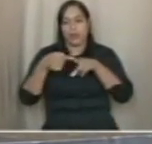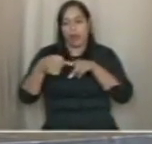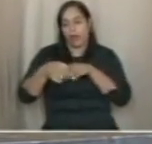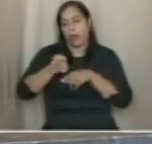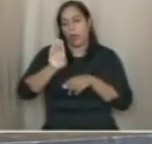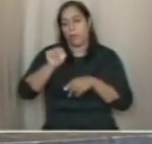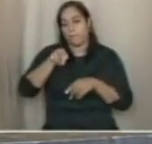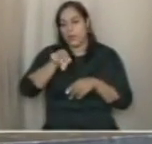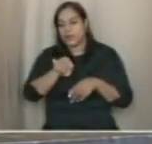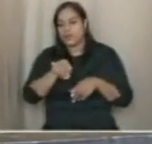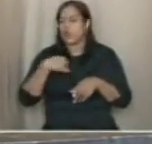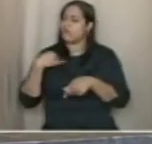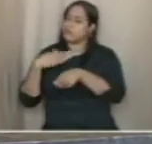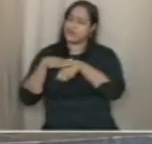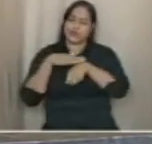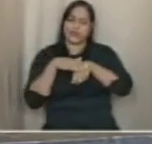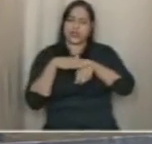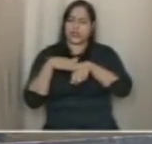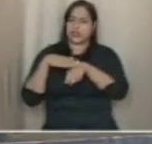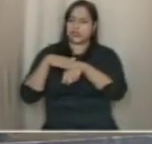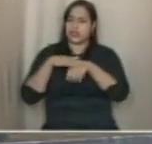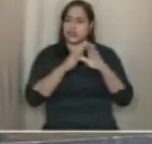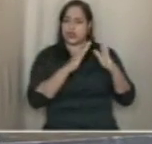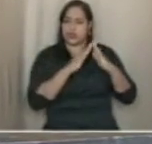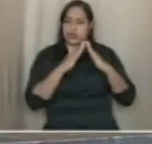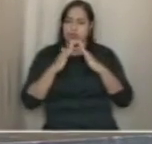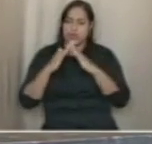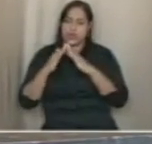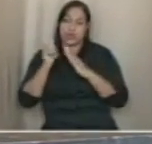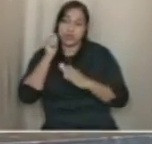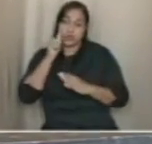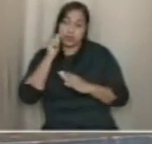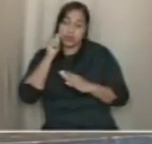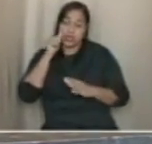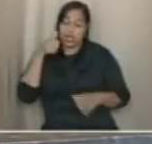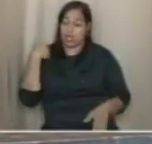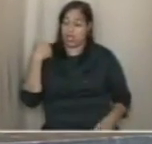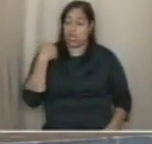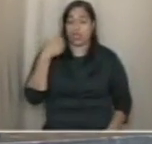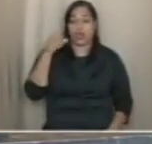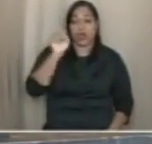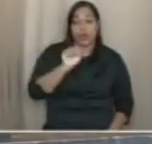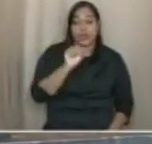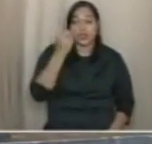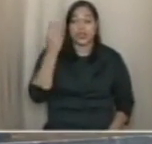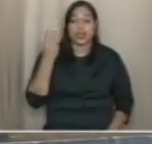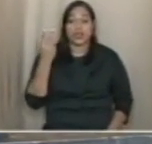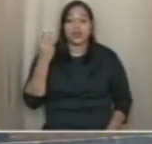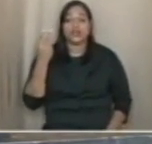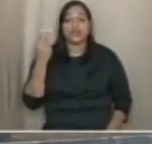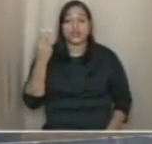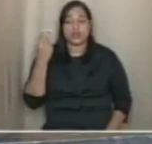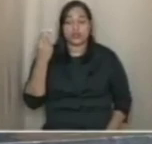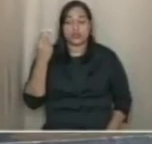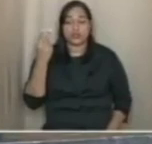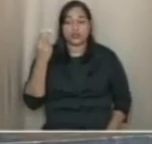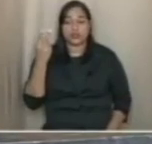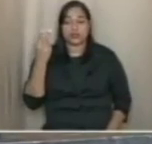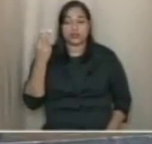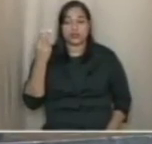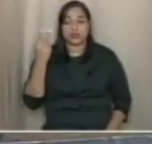conversa com os moradores, e conversei com uma idosa de 82 anos. Ela estava saindo do bairro do